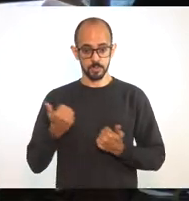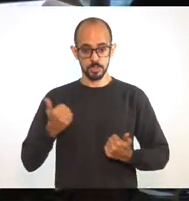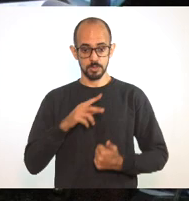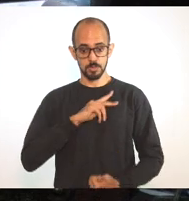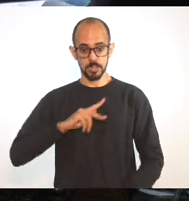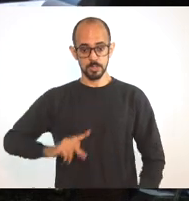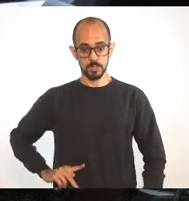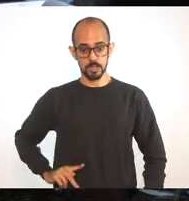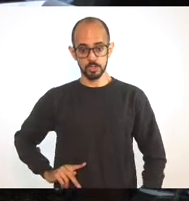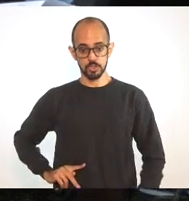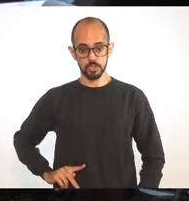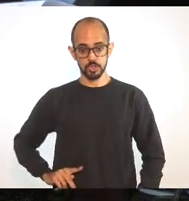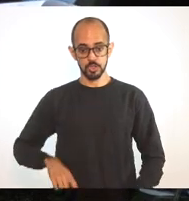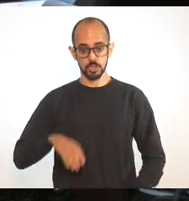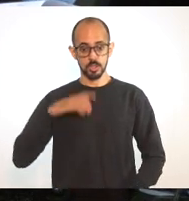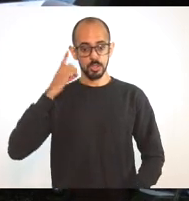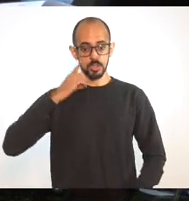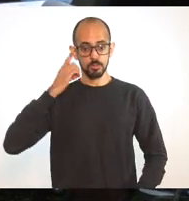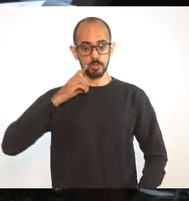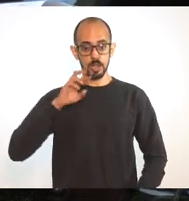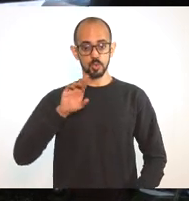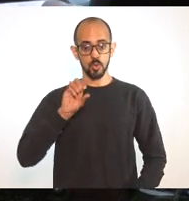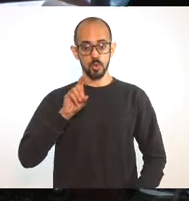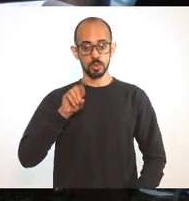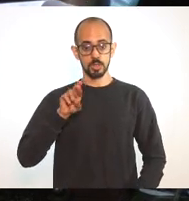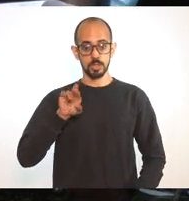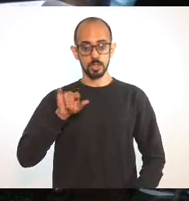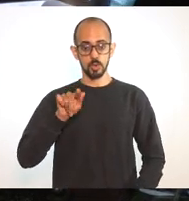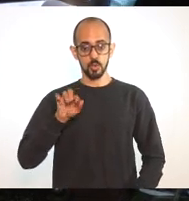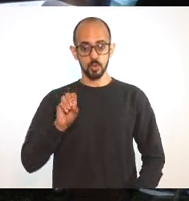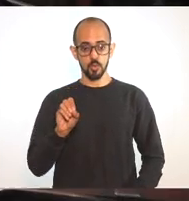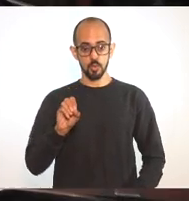Vice-presidente, deputado Rodrigo Bacelar.